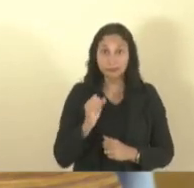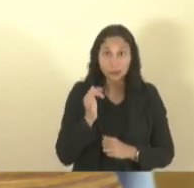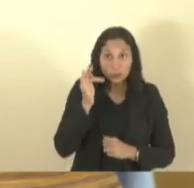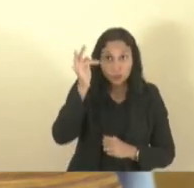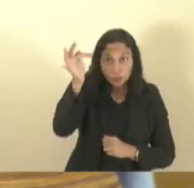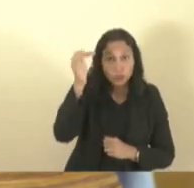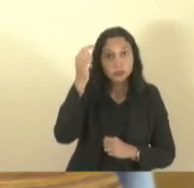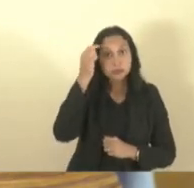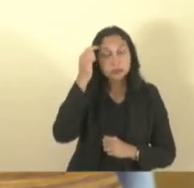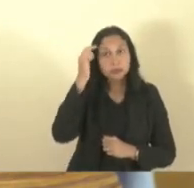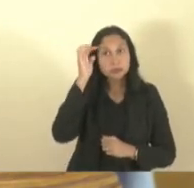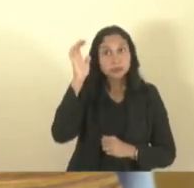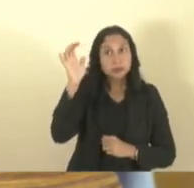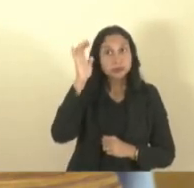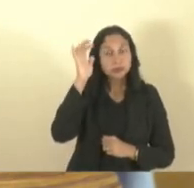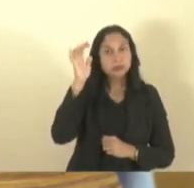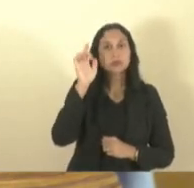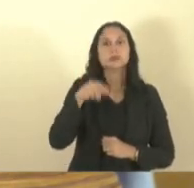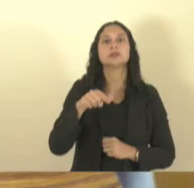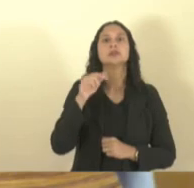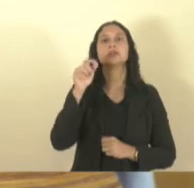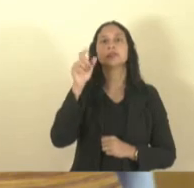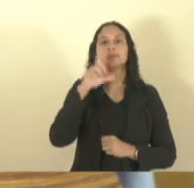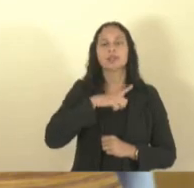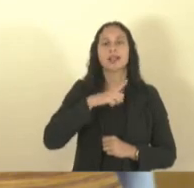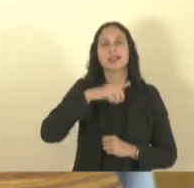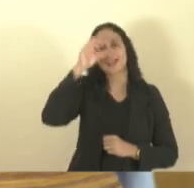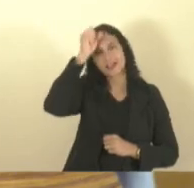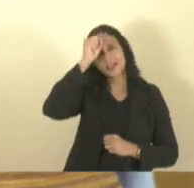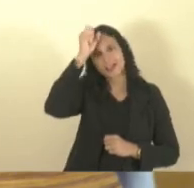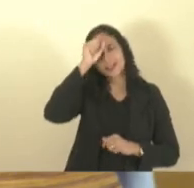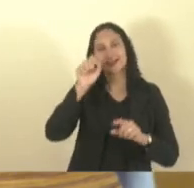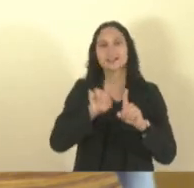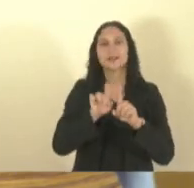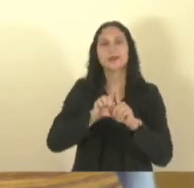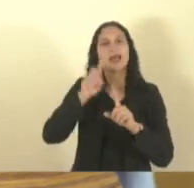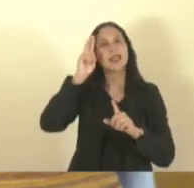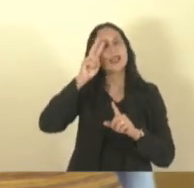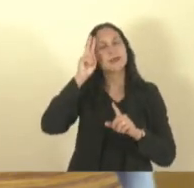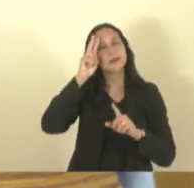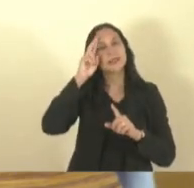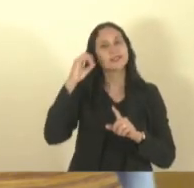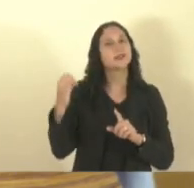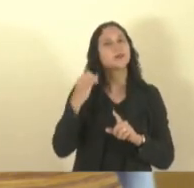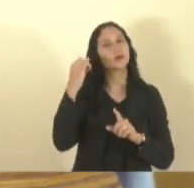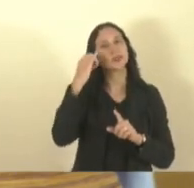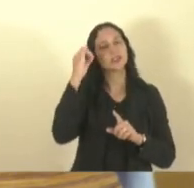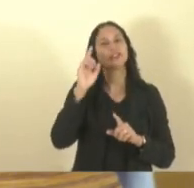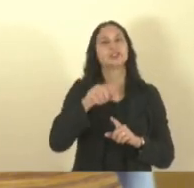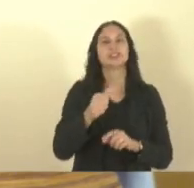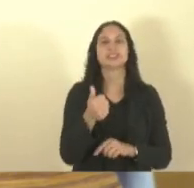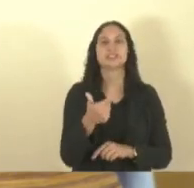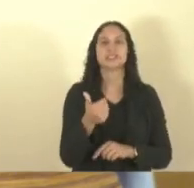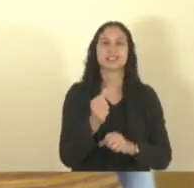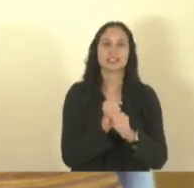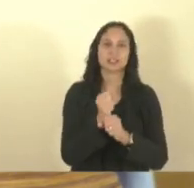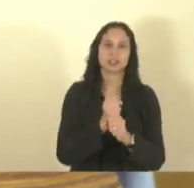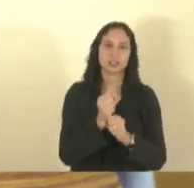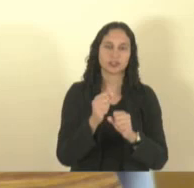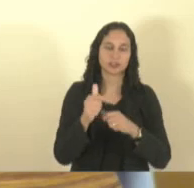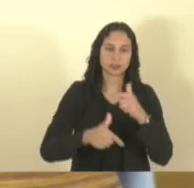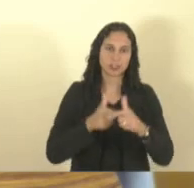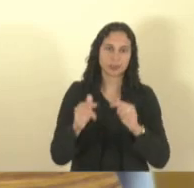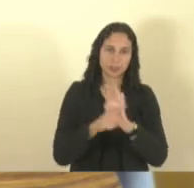levamos sempre as lições aprendidas e as memórias preciosas desses 17 anos de serviços dedicados ao povo